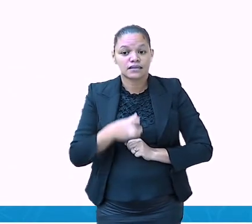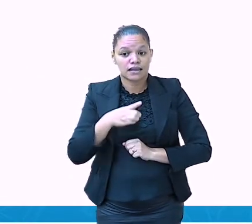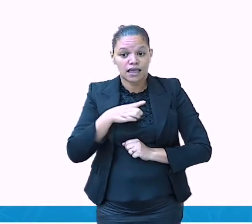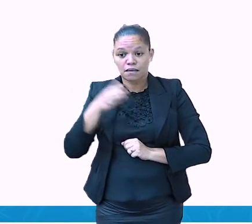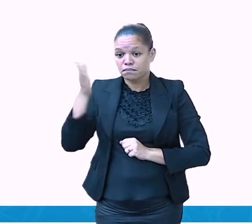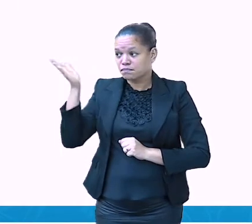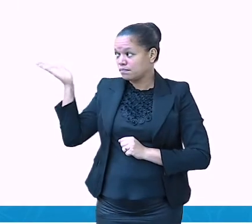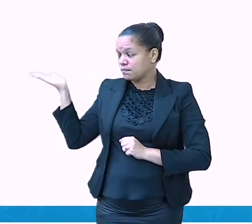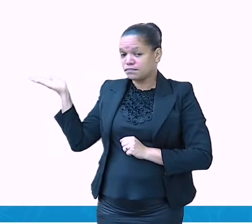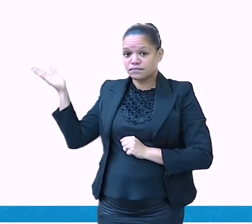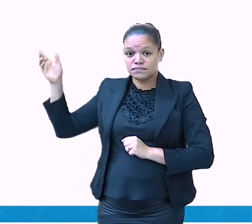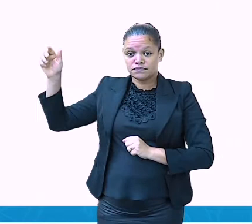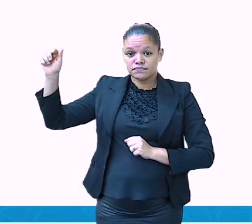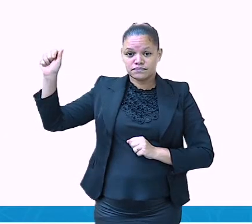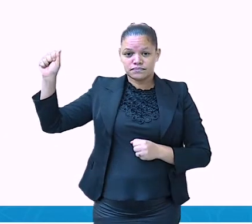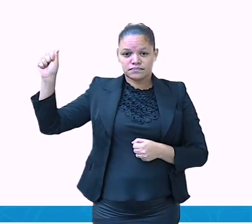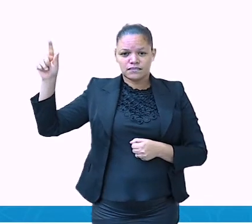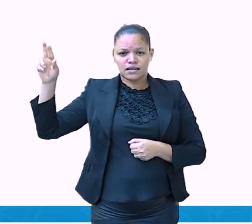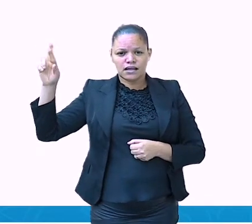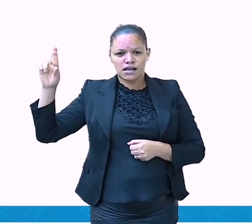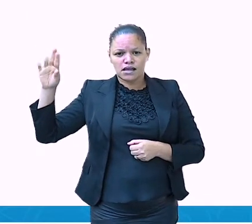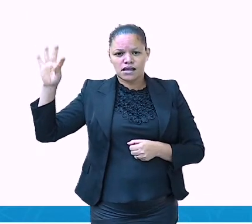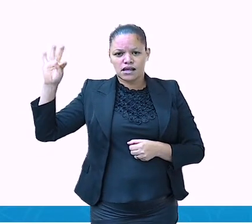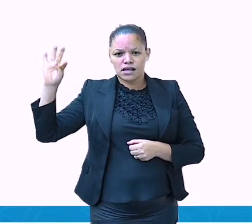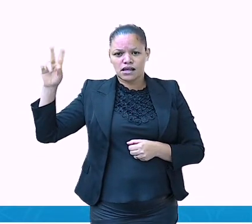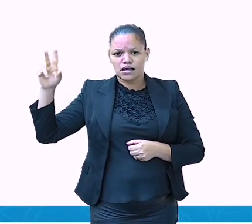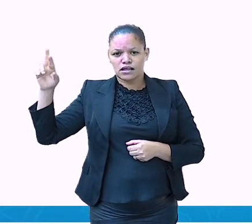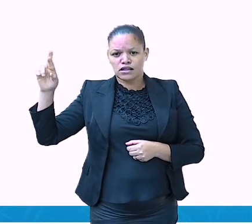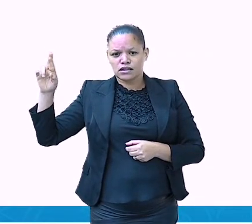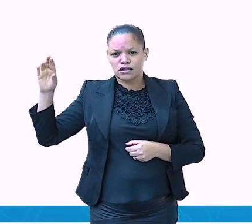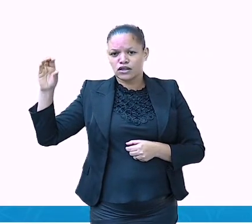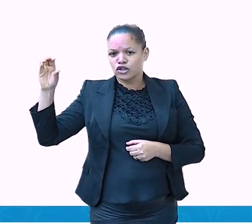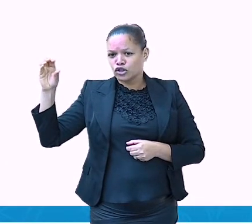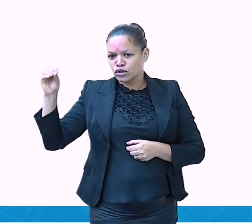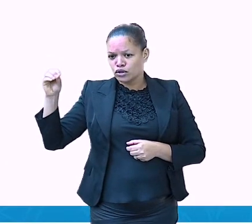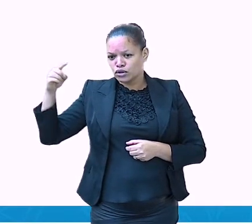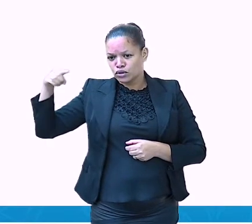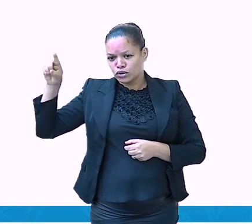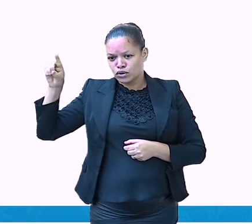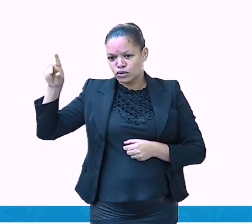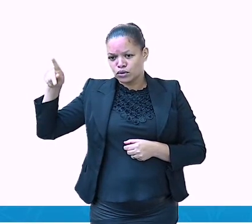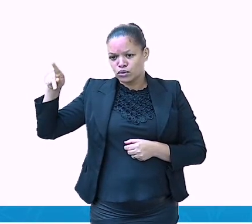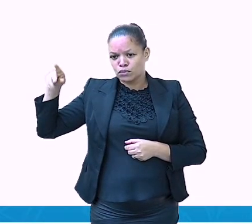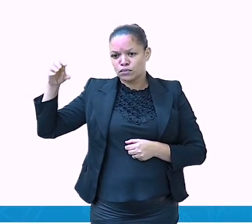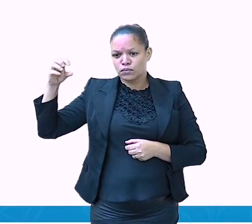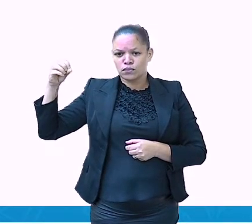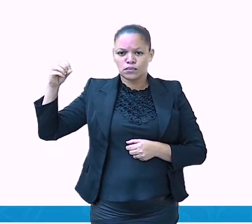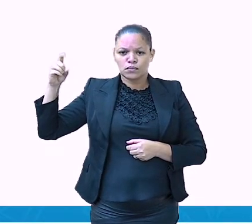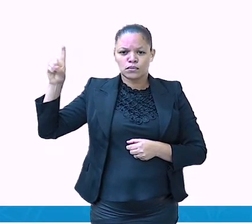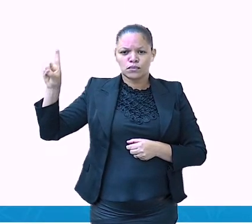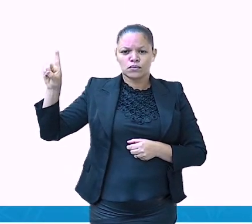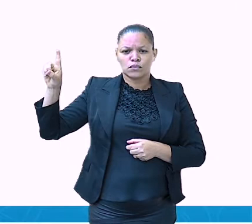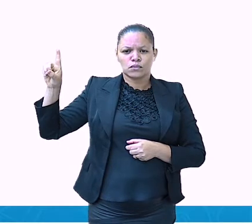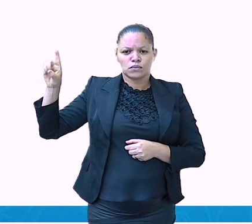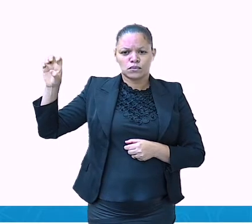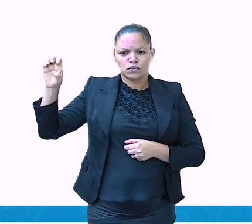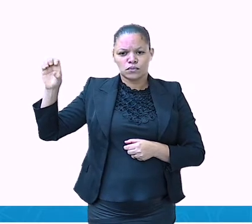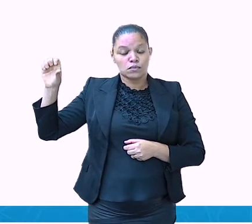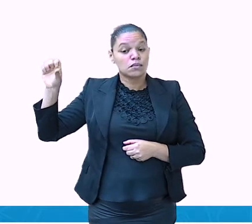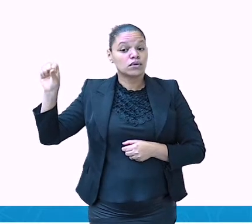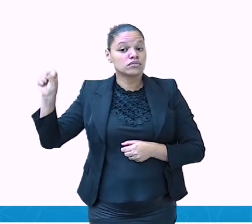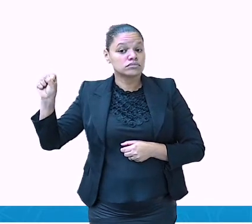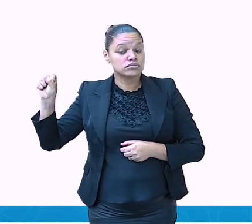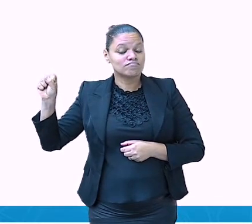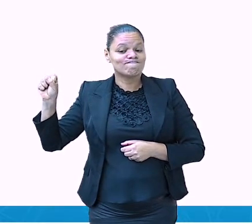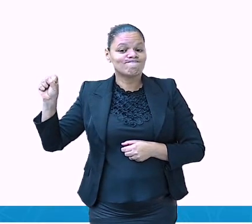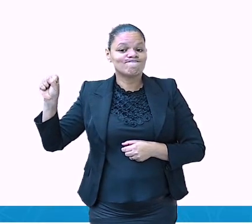Os artrópodes. Os artrópodes são animais que possuem um